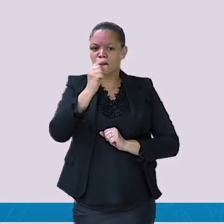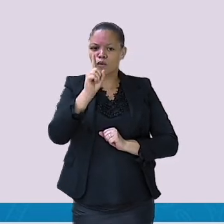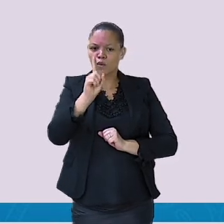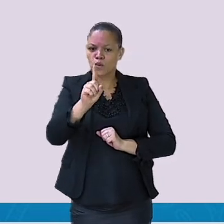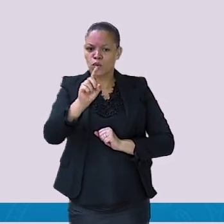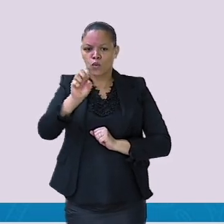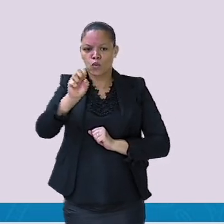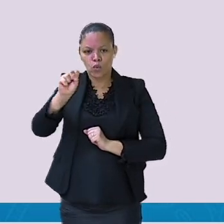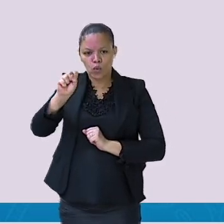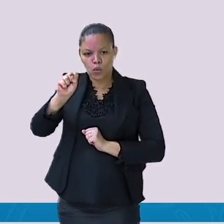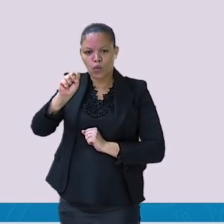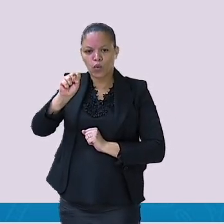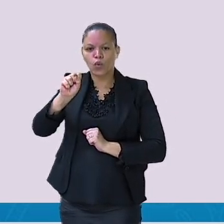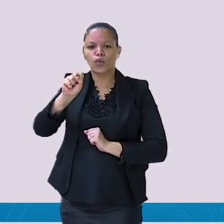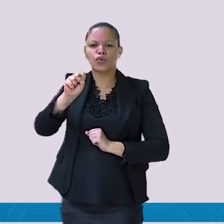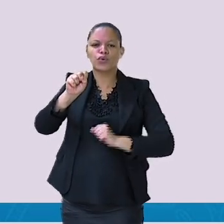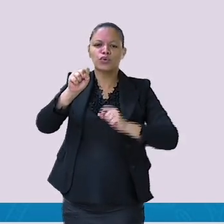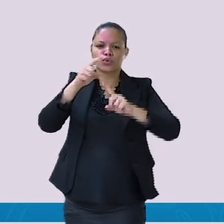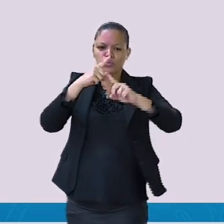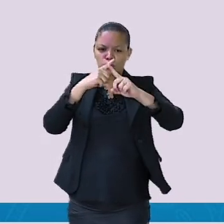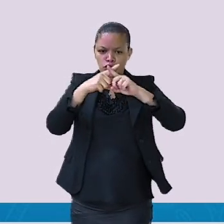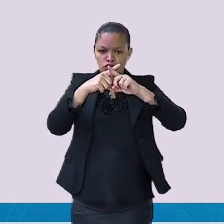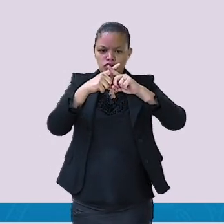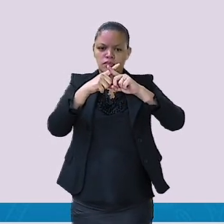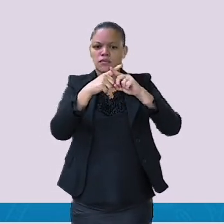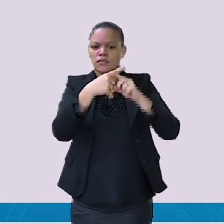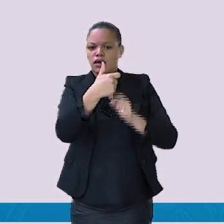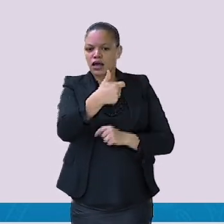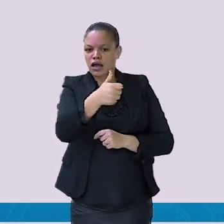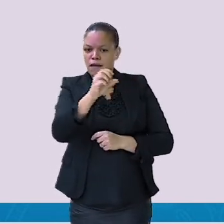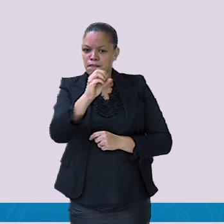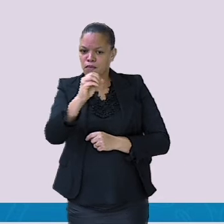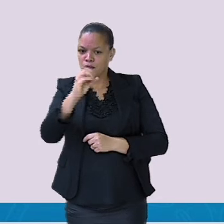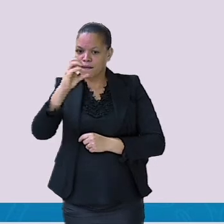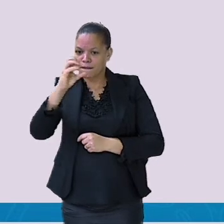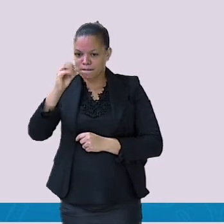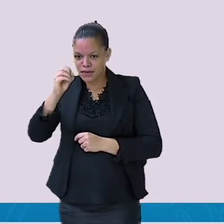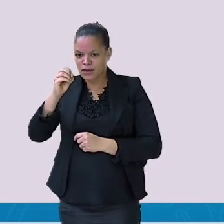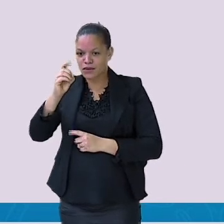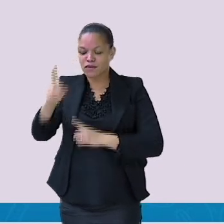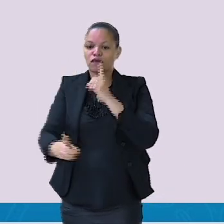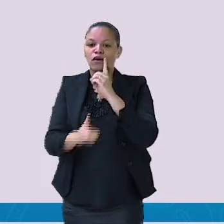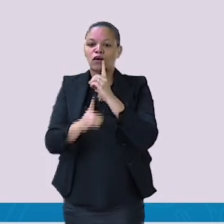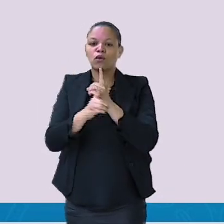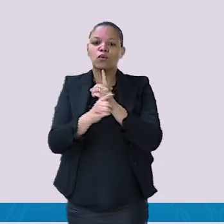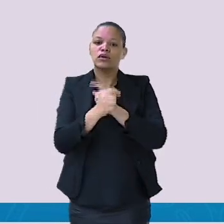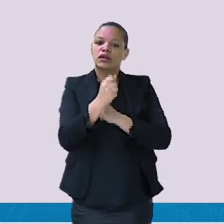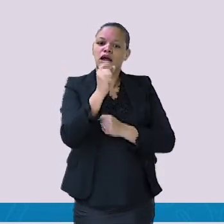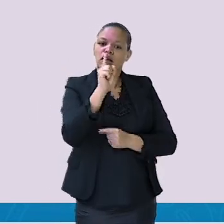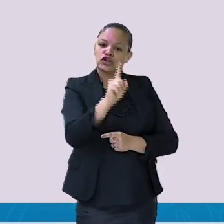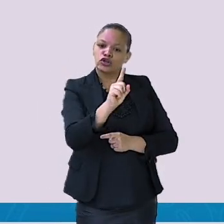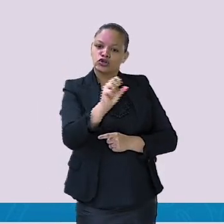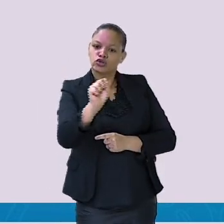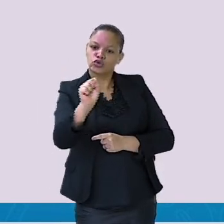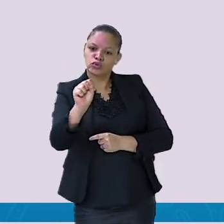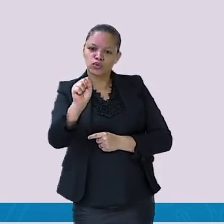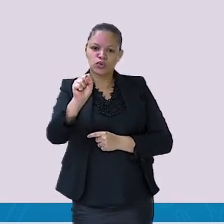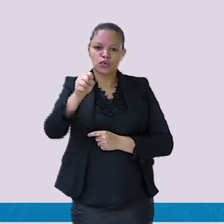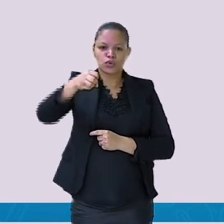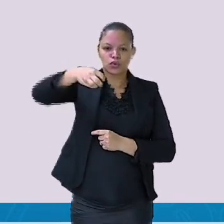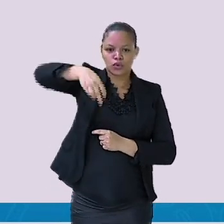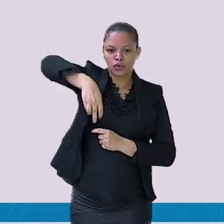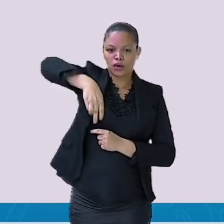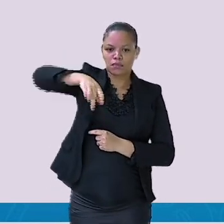e multipliquei por 1.000. Assim, eu encontrei 18 ml. Já na